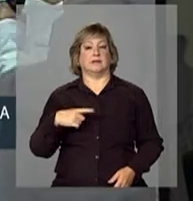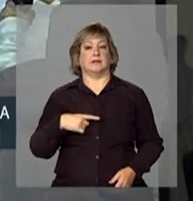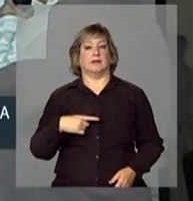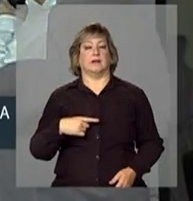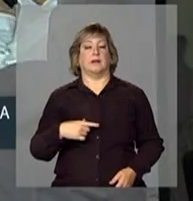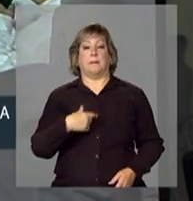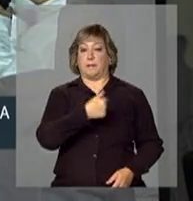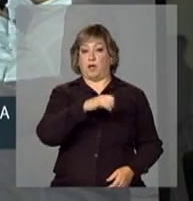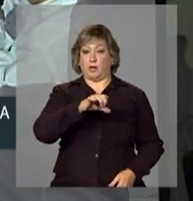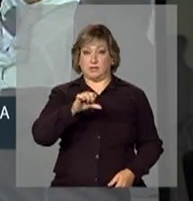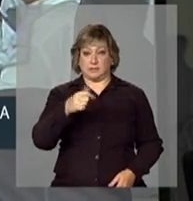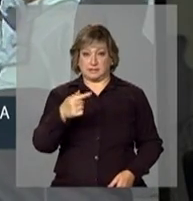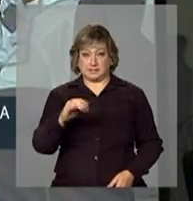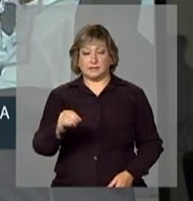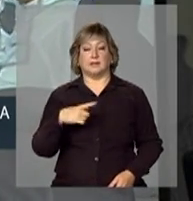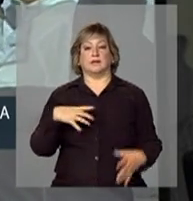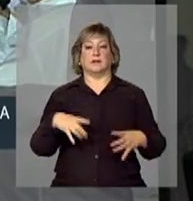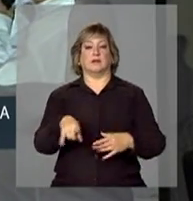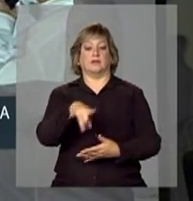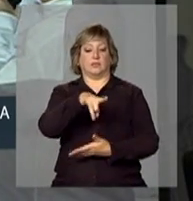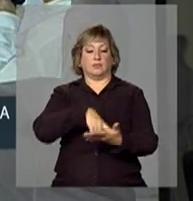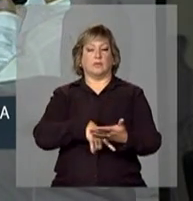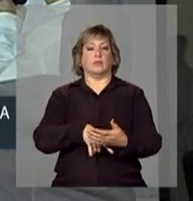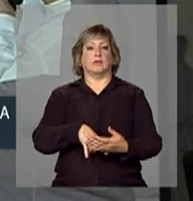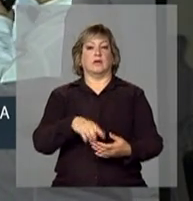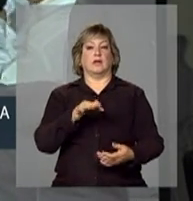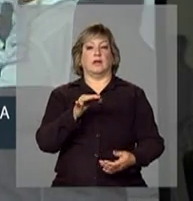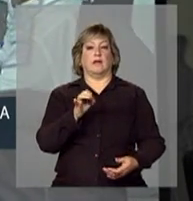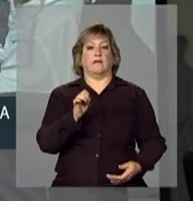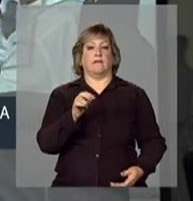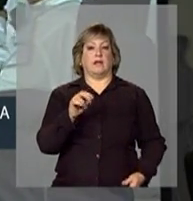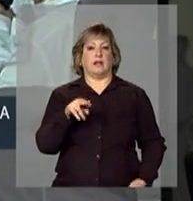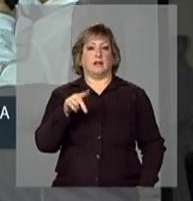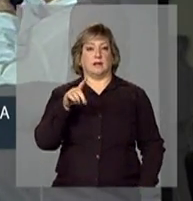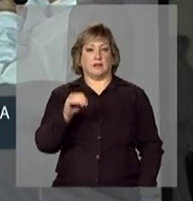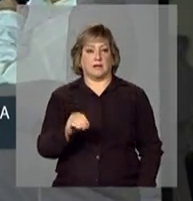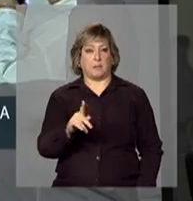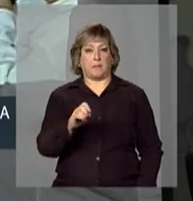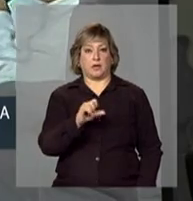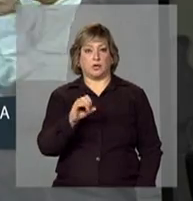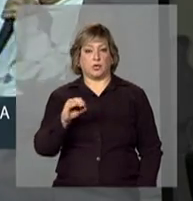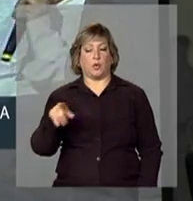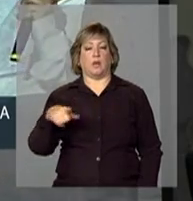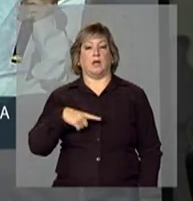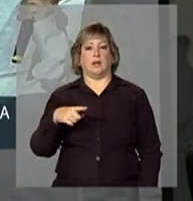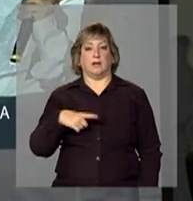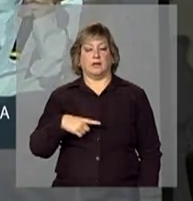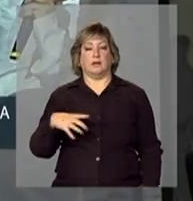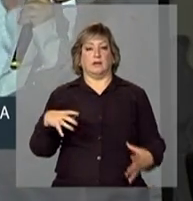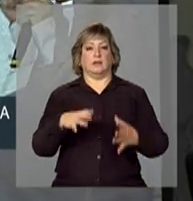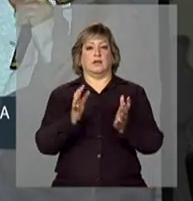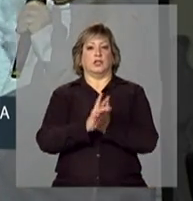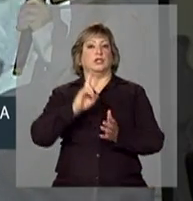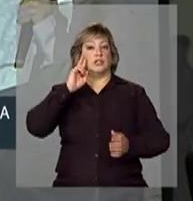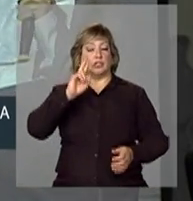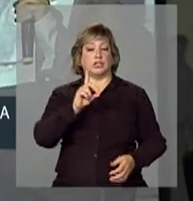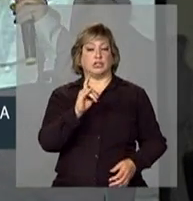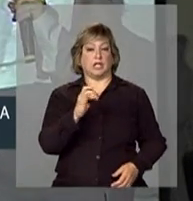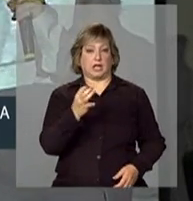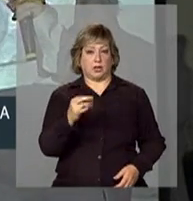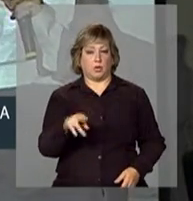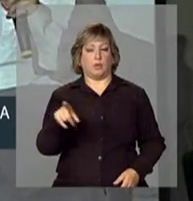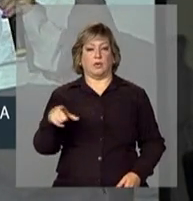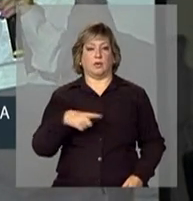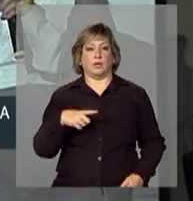comprovar a autenticidade do documento. Então, Fernando Pessoa de Rocha Paranhos, capitão de Mar e Guerra, diretor do CNMAR, como vocês viram na folha de